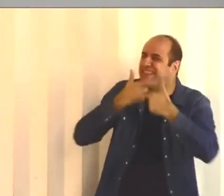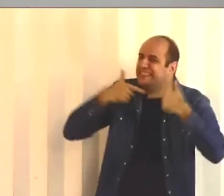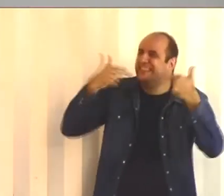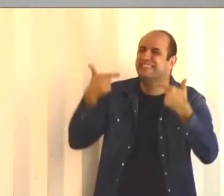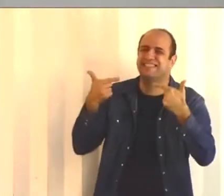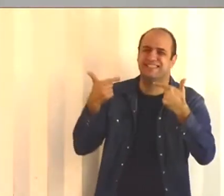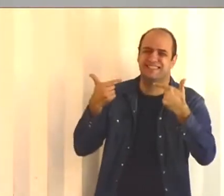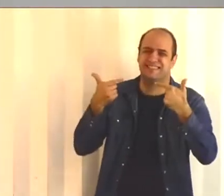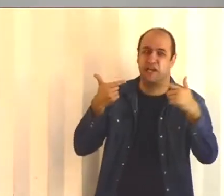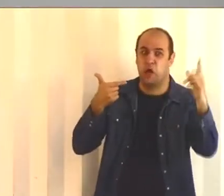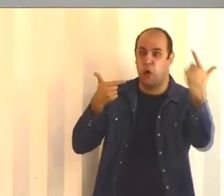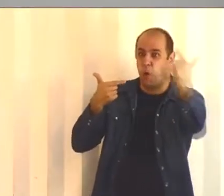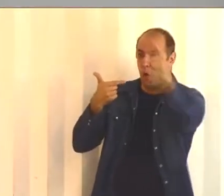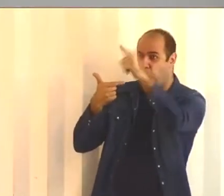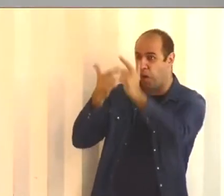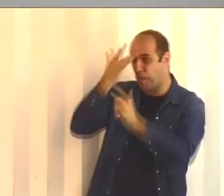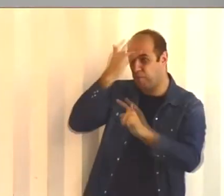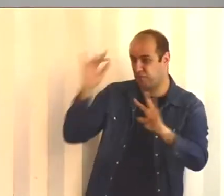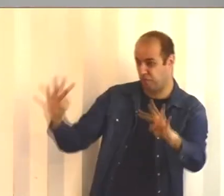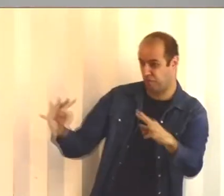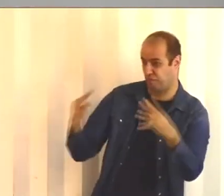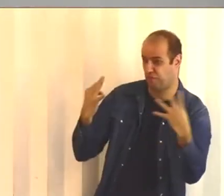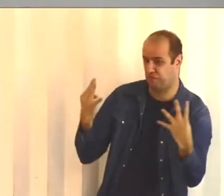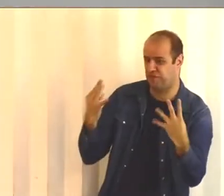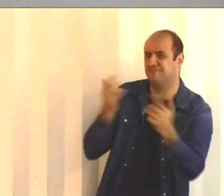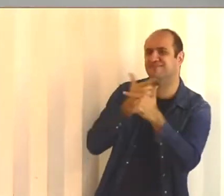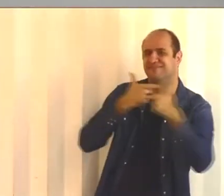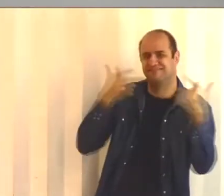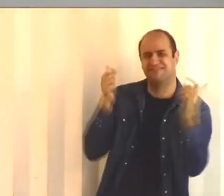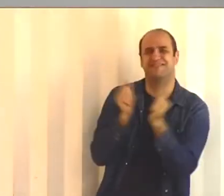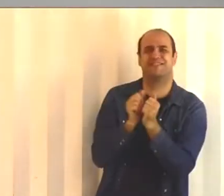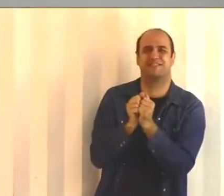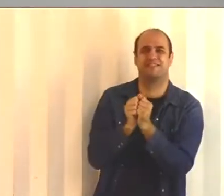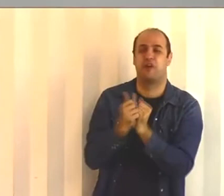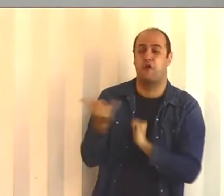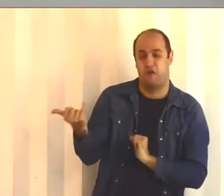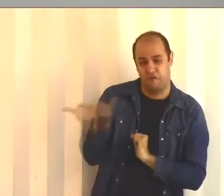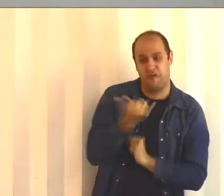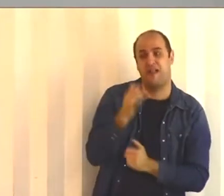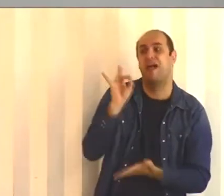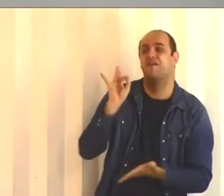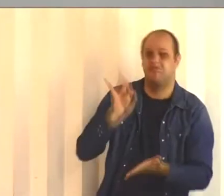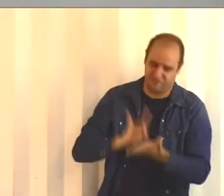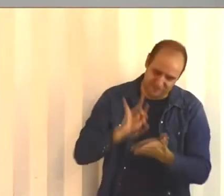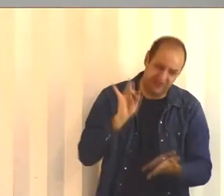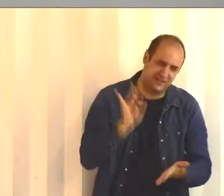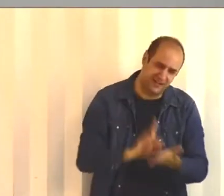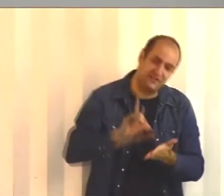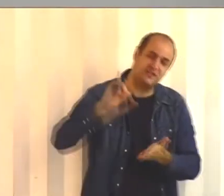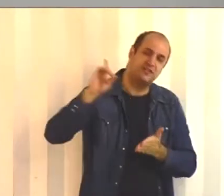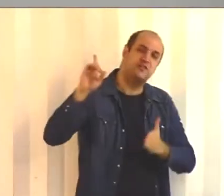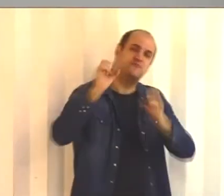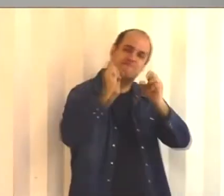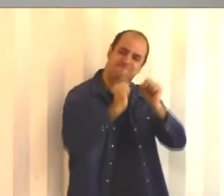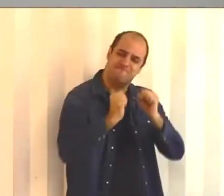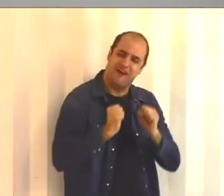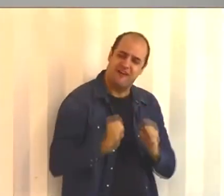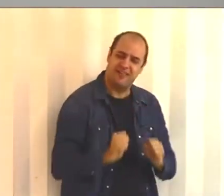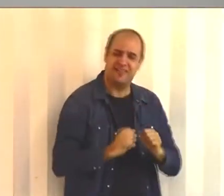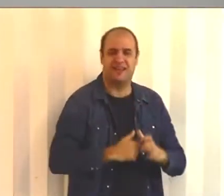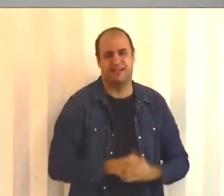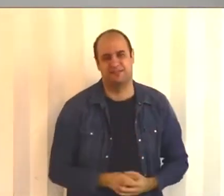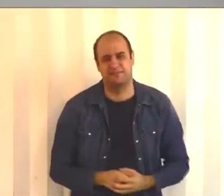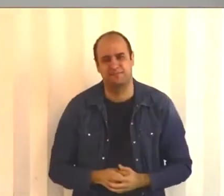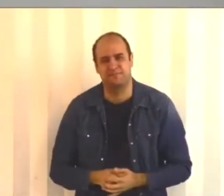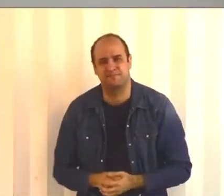outros que ouvirem essa história também rirão e dirão: é mesmo, esse é o poder de Deus. O